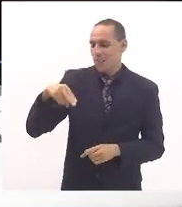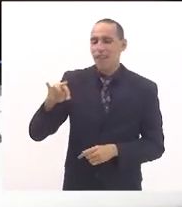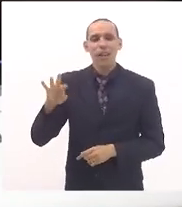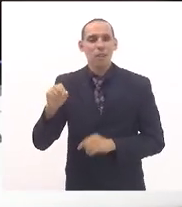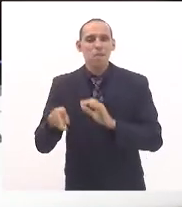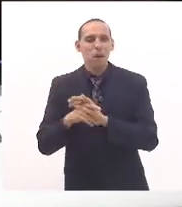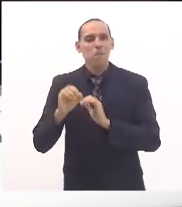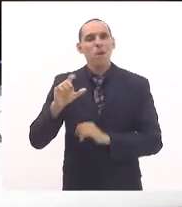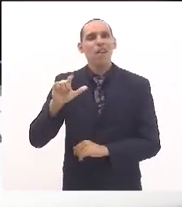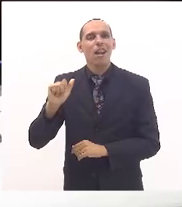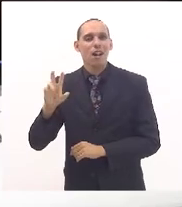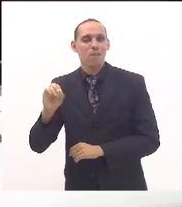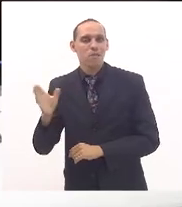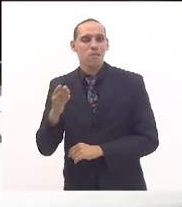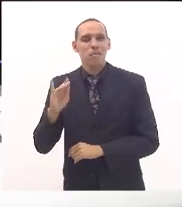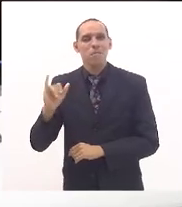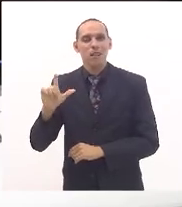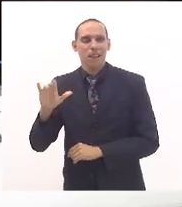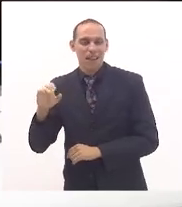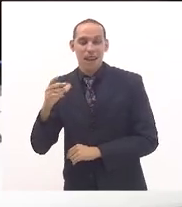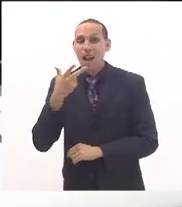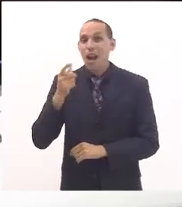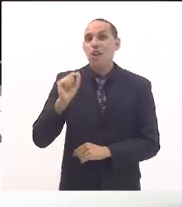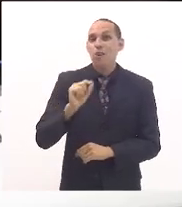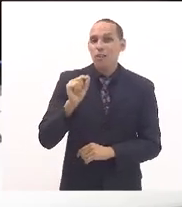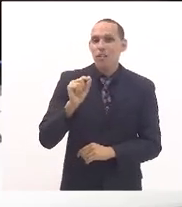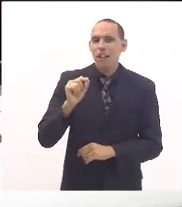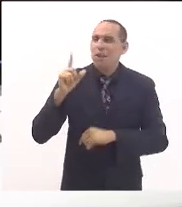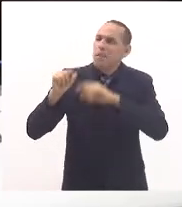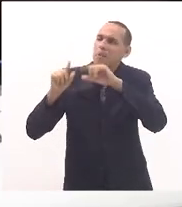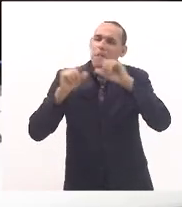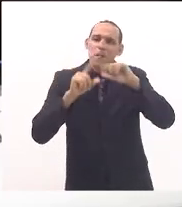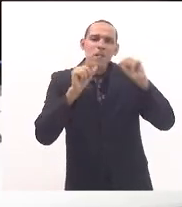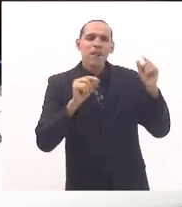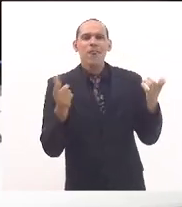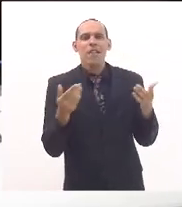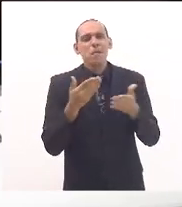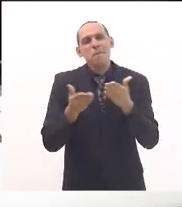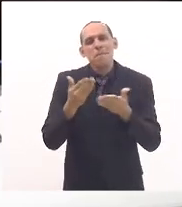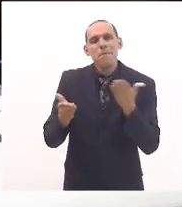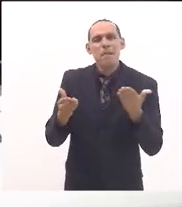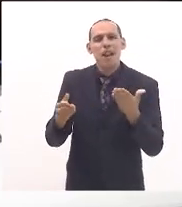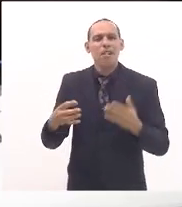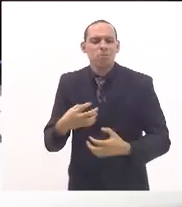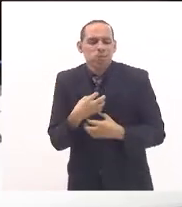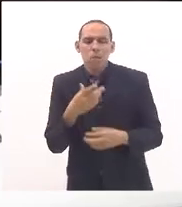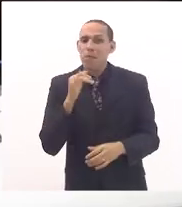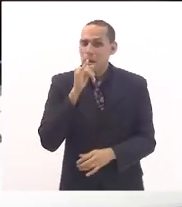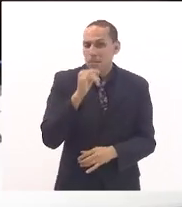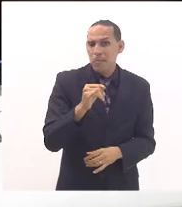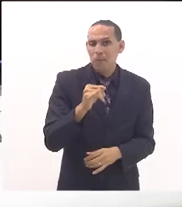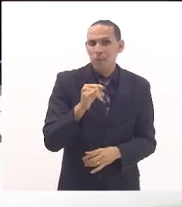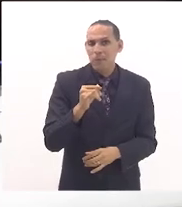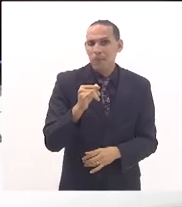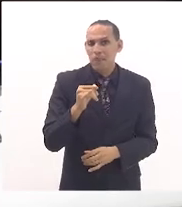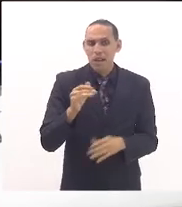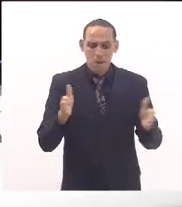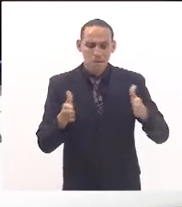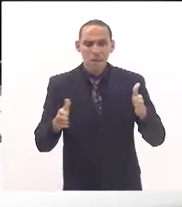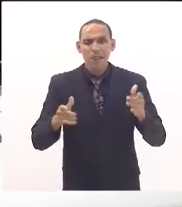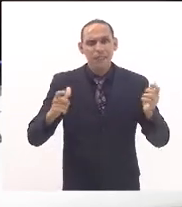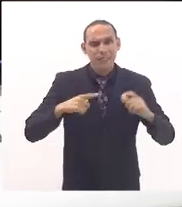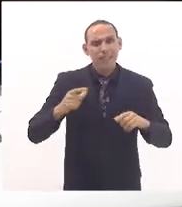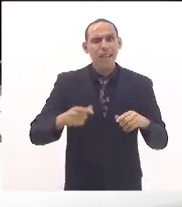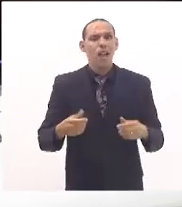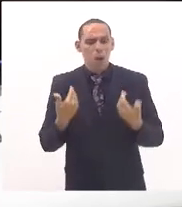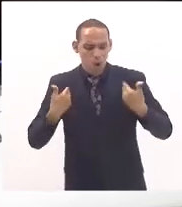Bilac ele disse o seguinte ora direis ouvir estrelas certo perdeste o senso e eu vos direi no entanto Enquanto houver espaço